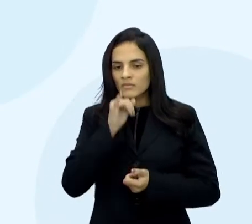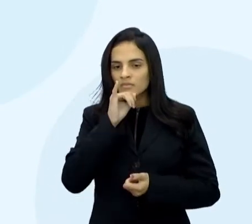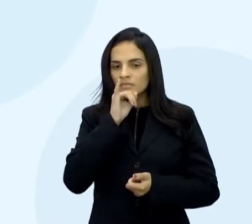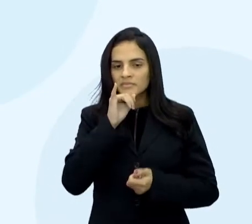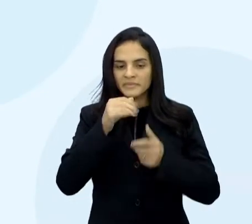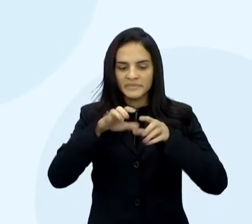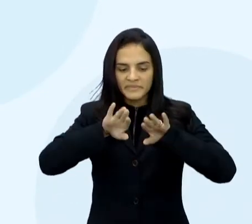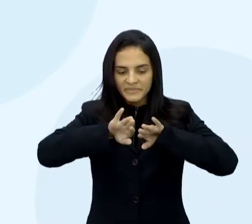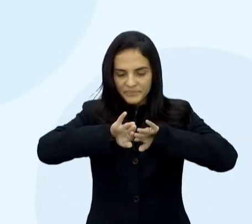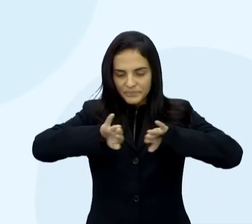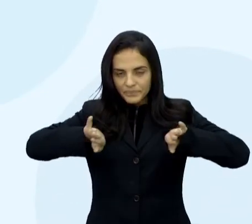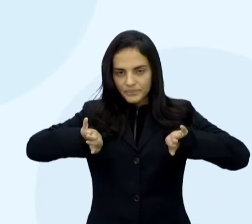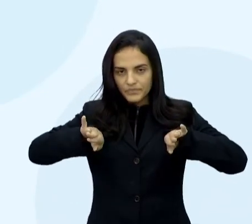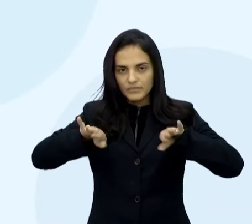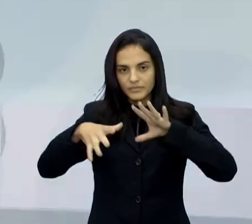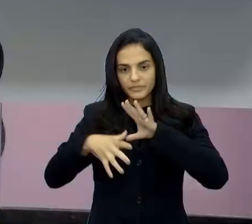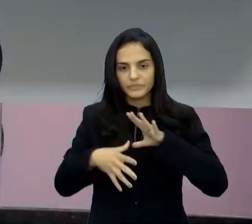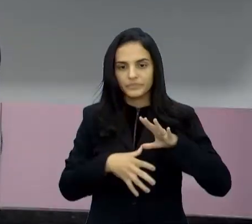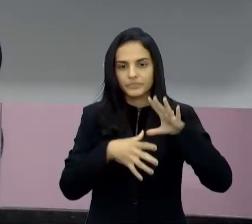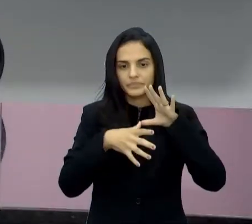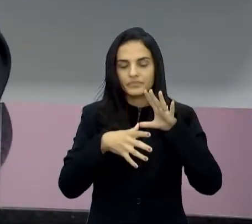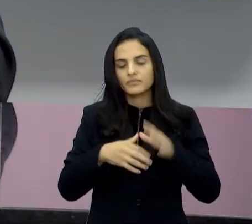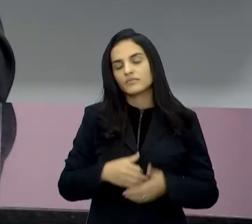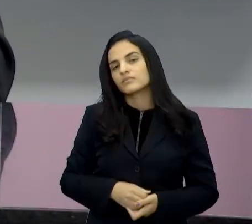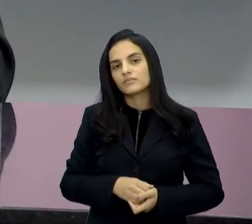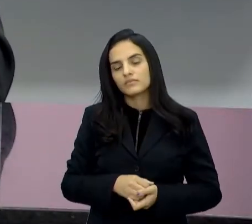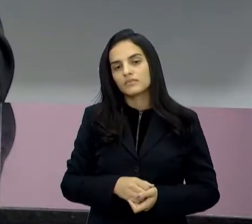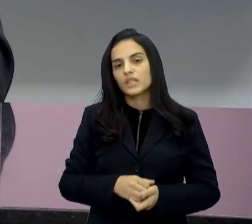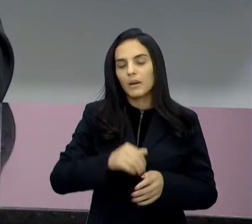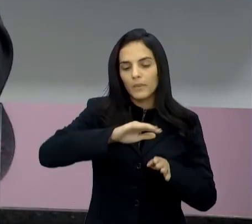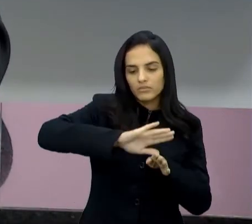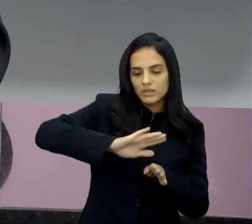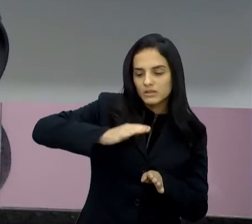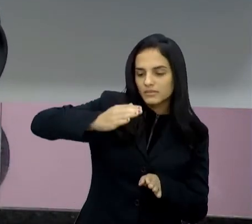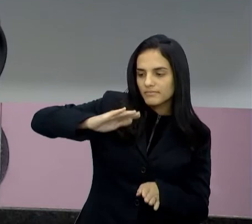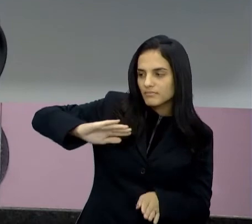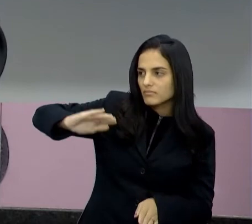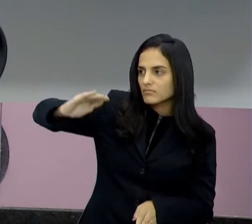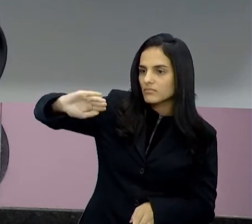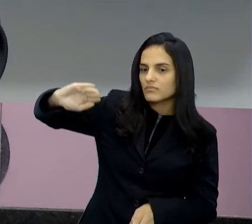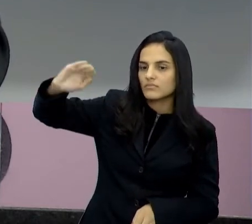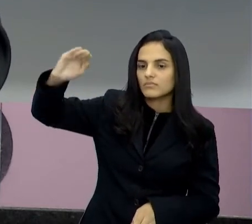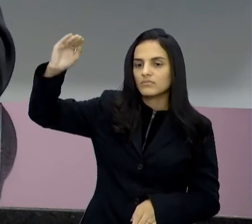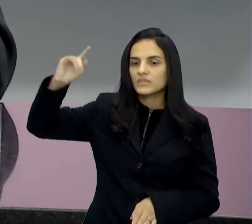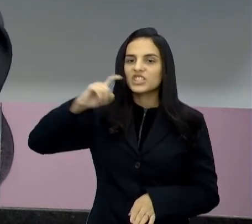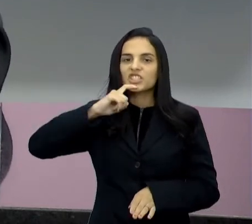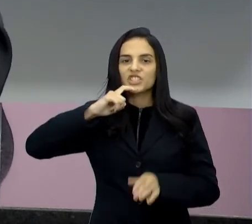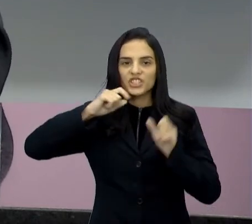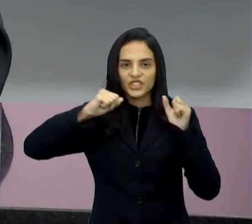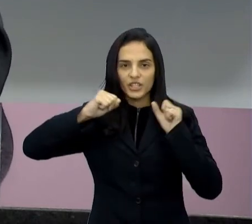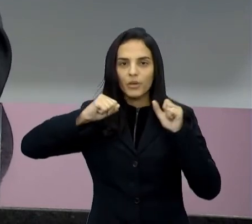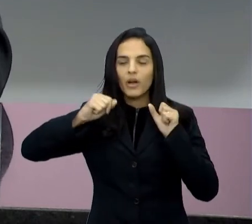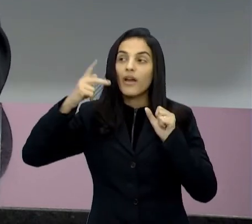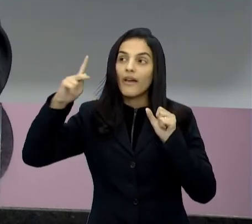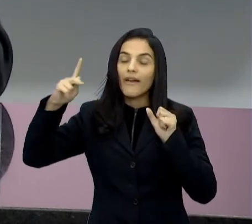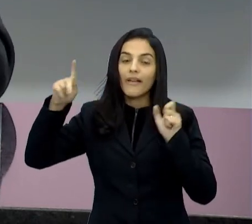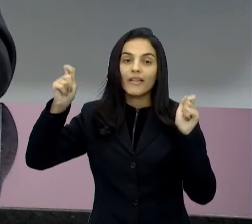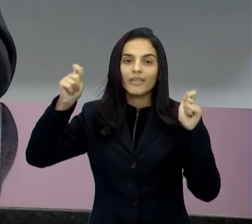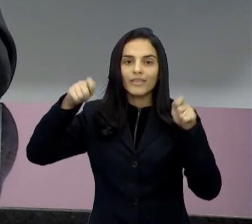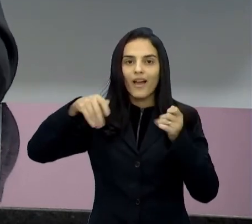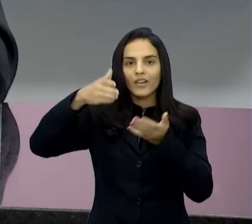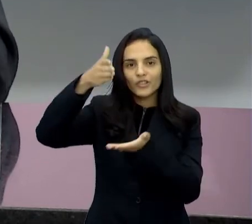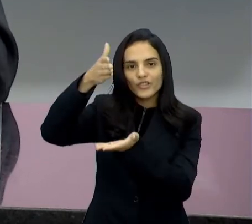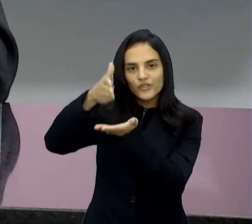Argentina. Então, olha só que interessante, uma cadeia de montanhas, ela serve como divisão territorial entre